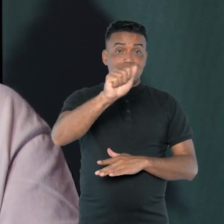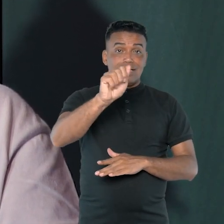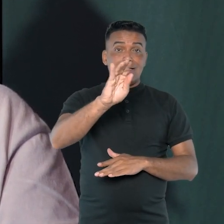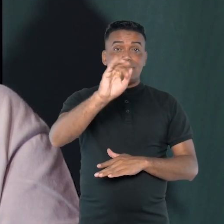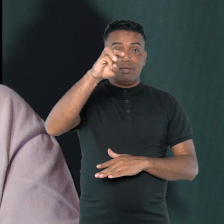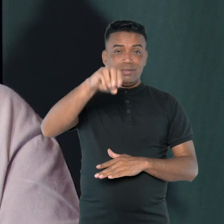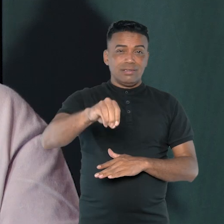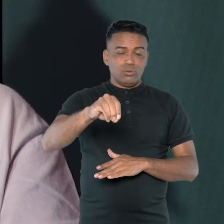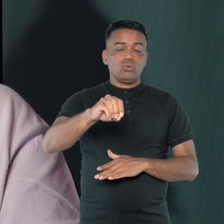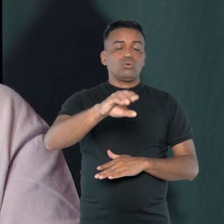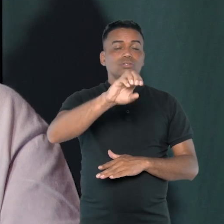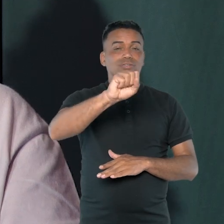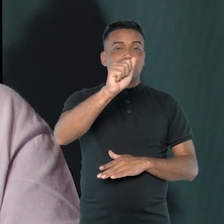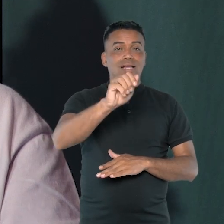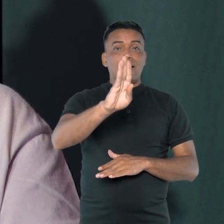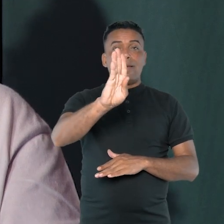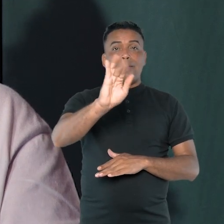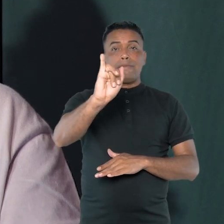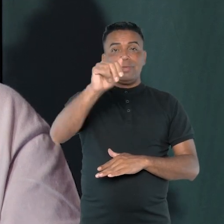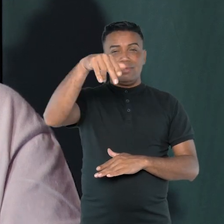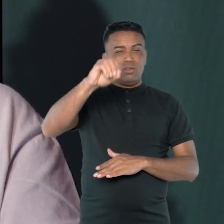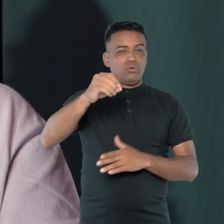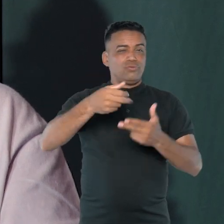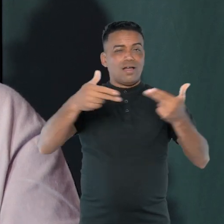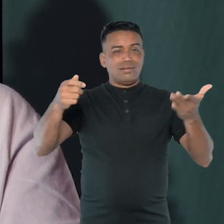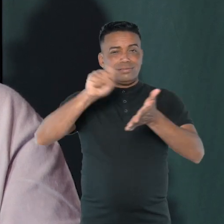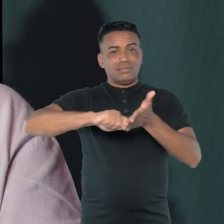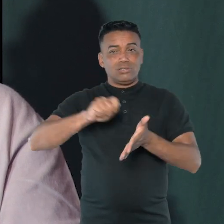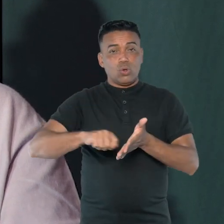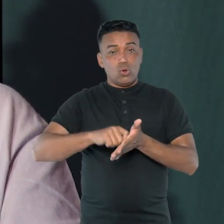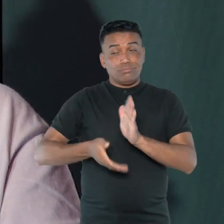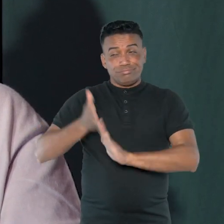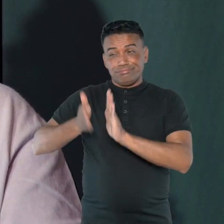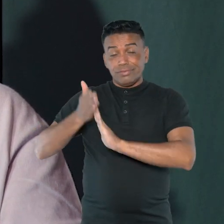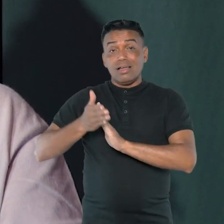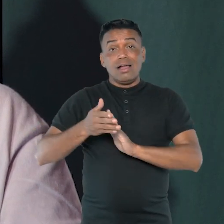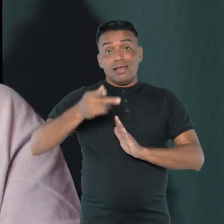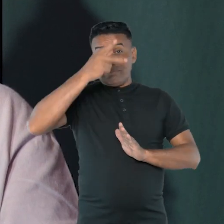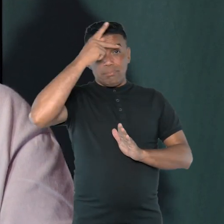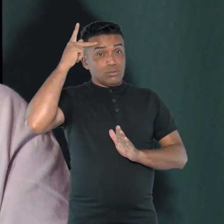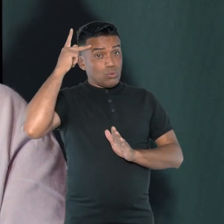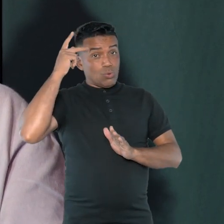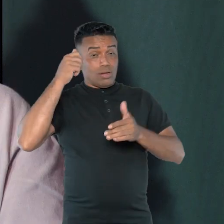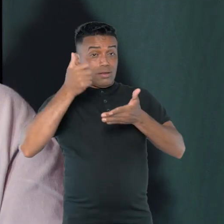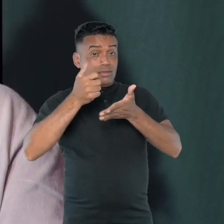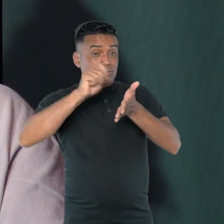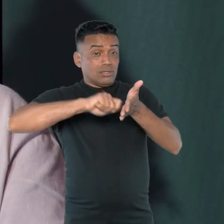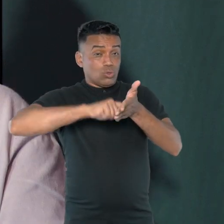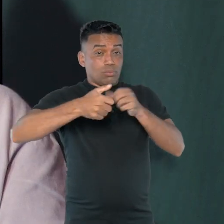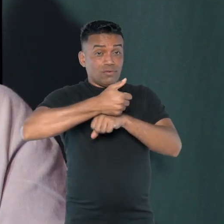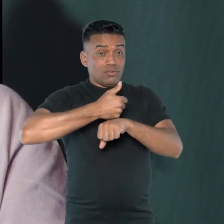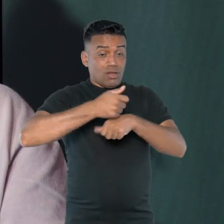Lara Rezende para o Rio de Janeiro, e o povo que ficou começou a construir um trabalho literário fundamental,